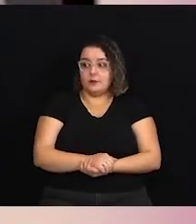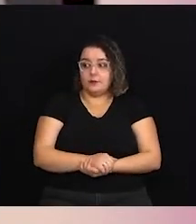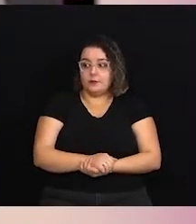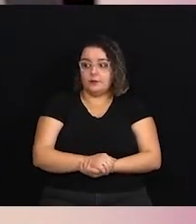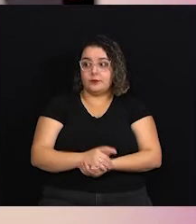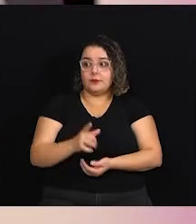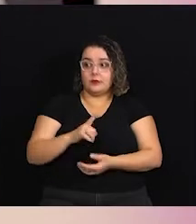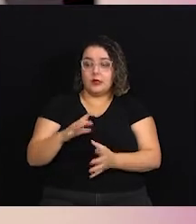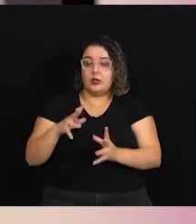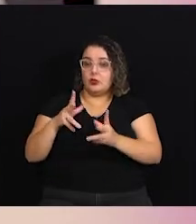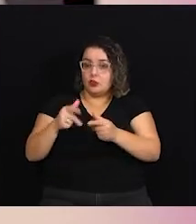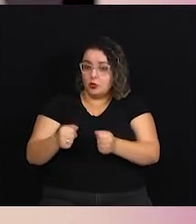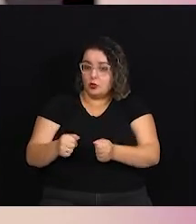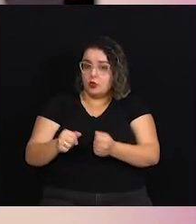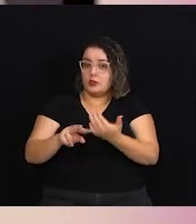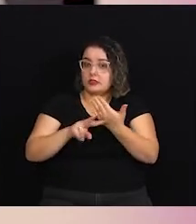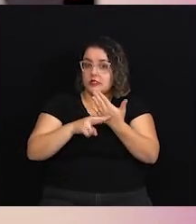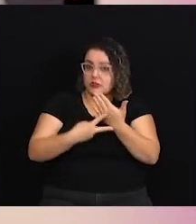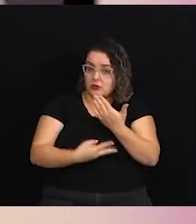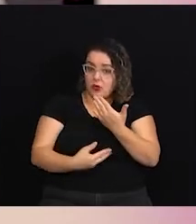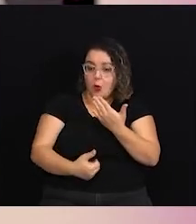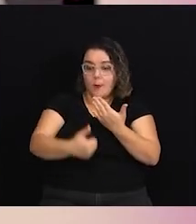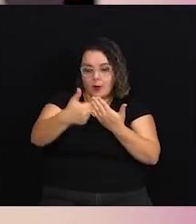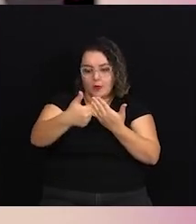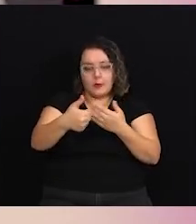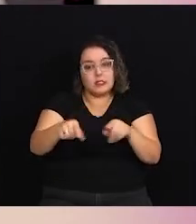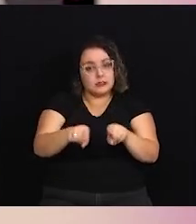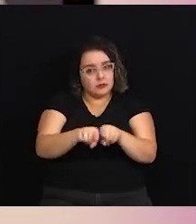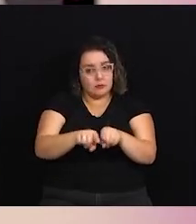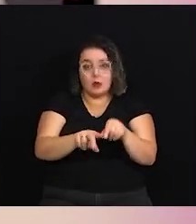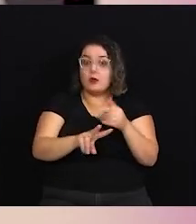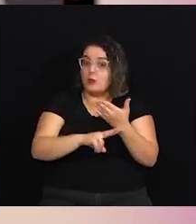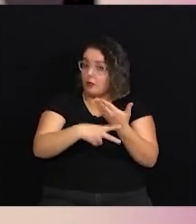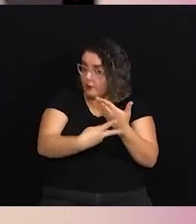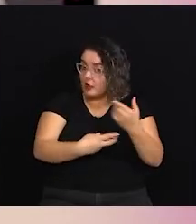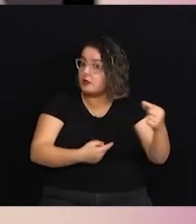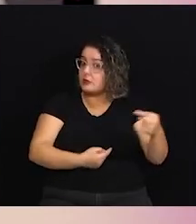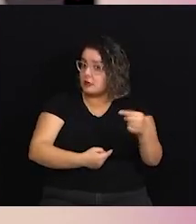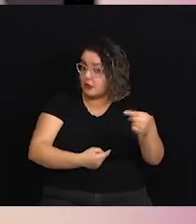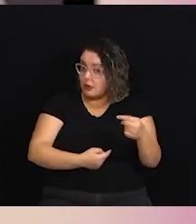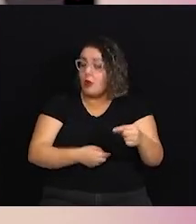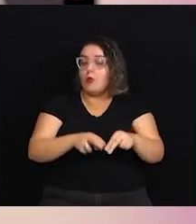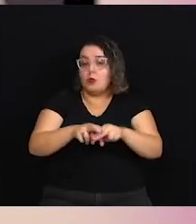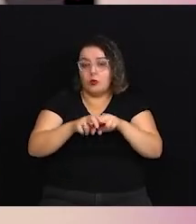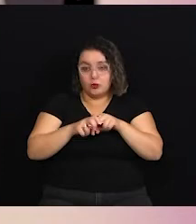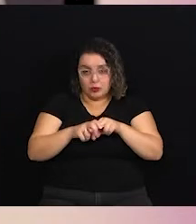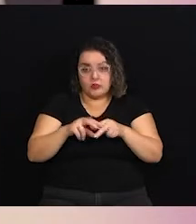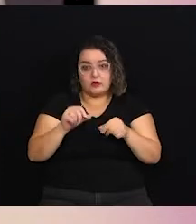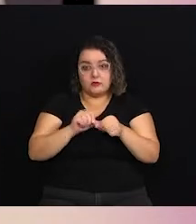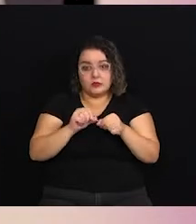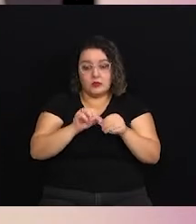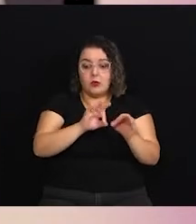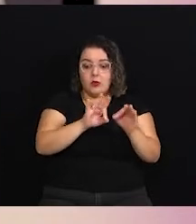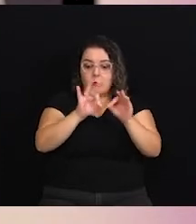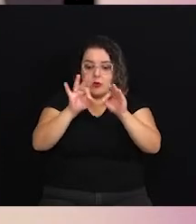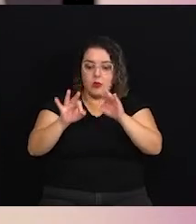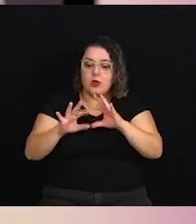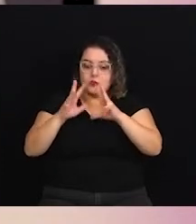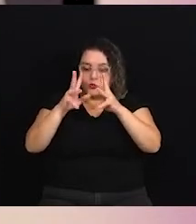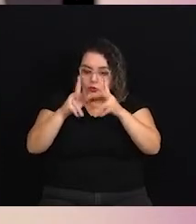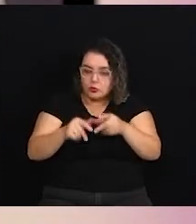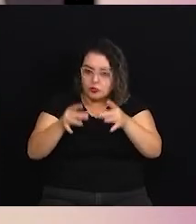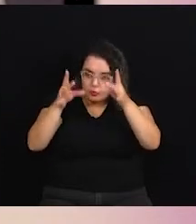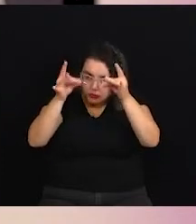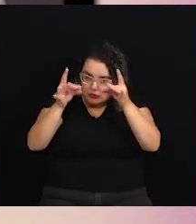equipe 30min todos os seus efeitos positivos mas também efeitos negativos e por e precisa fazer uma acompanhamento